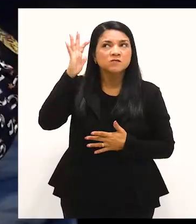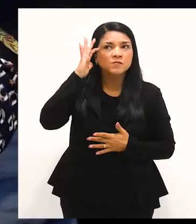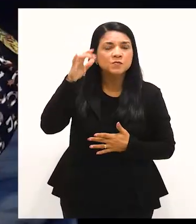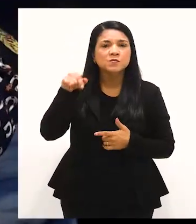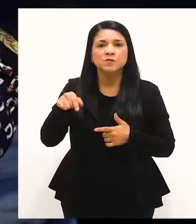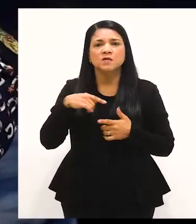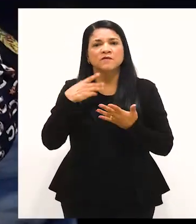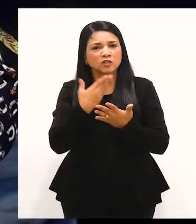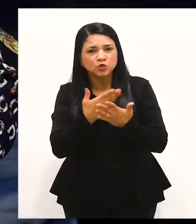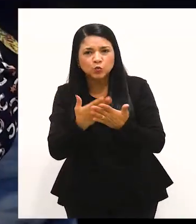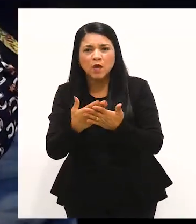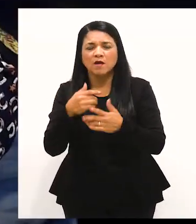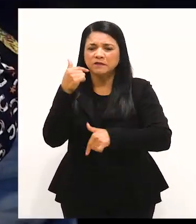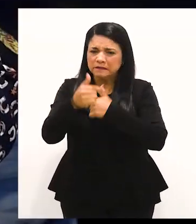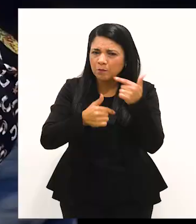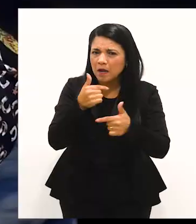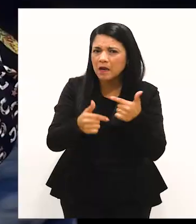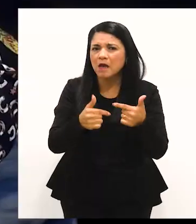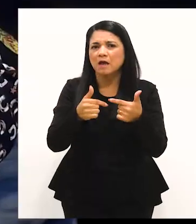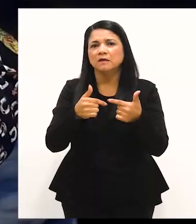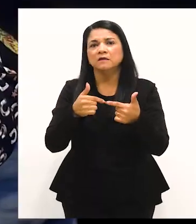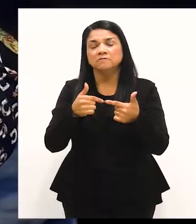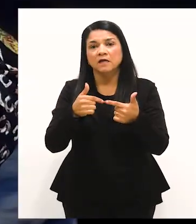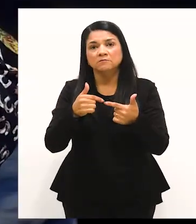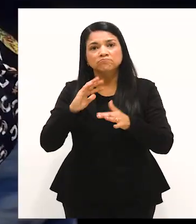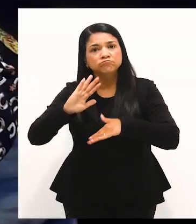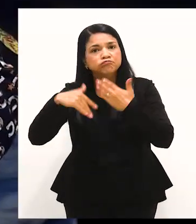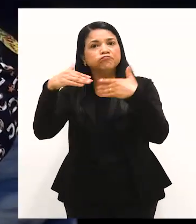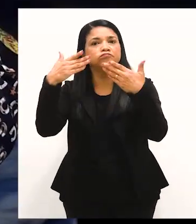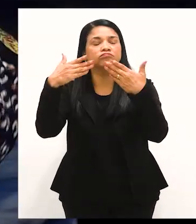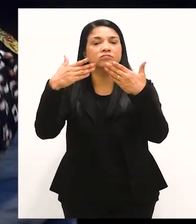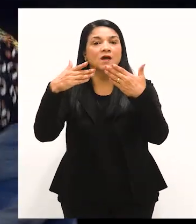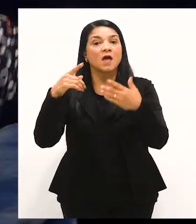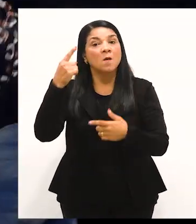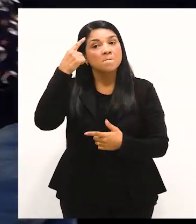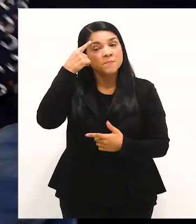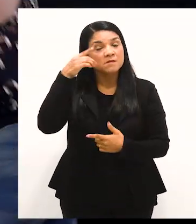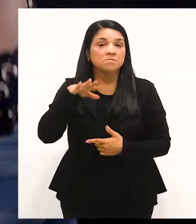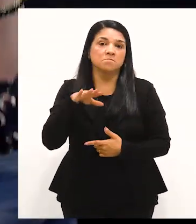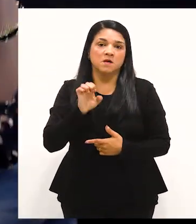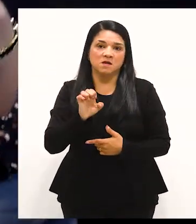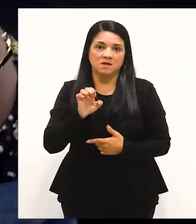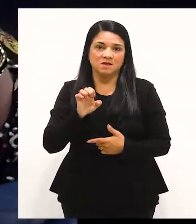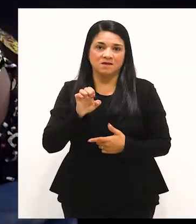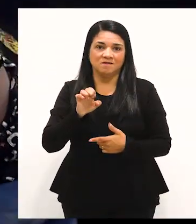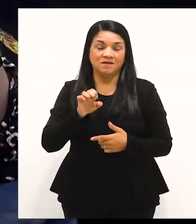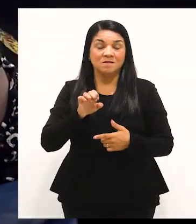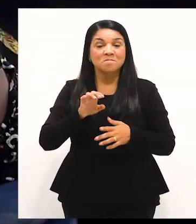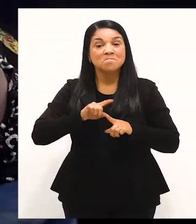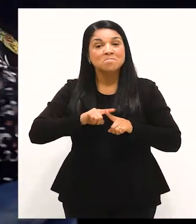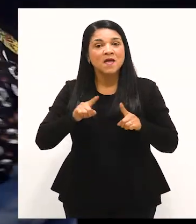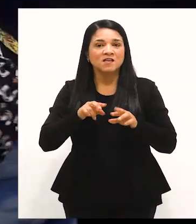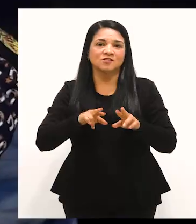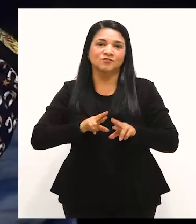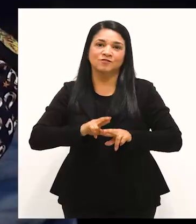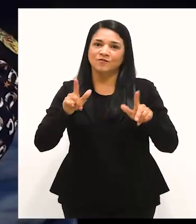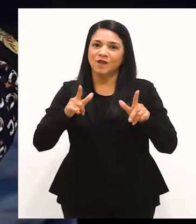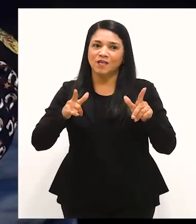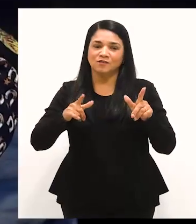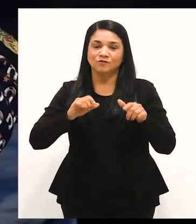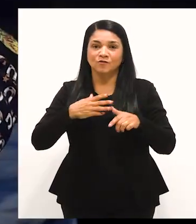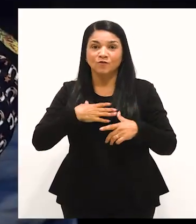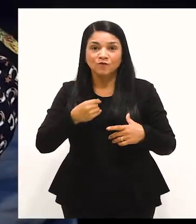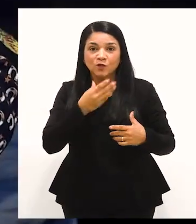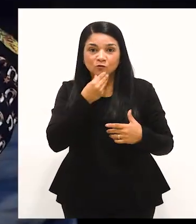não vai ter a minha vida, você vai estudar, você vai trabalhar, você vai ser grande. Esse era o pensamento dela, que foi